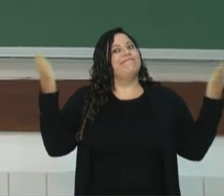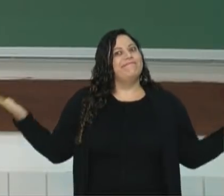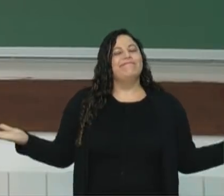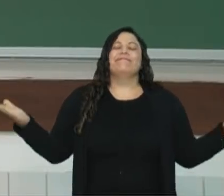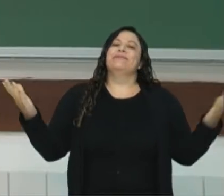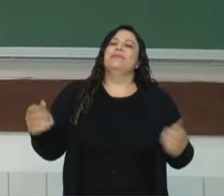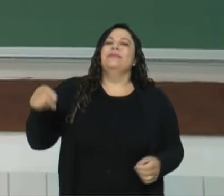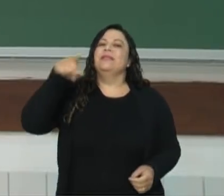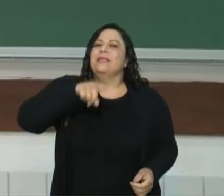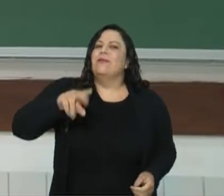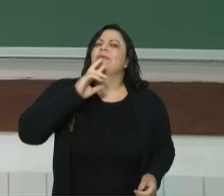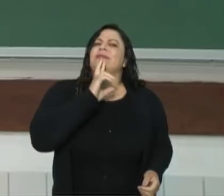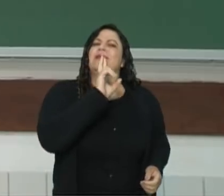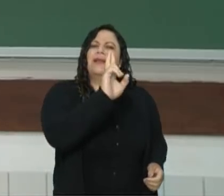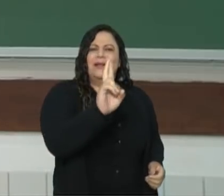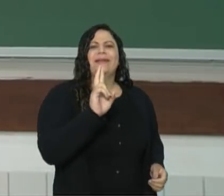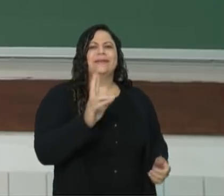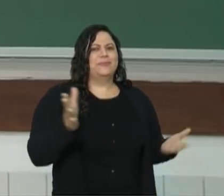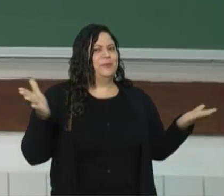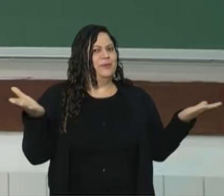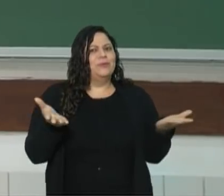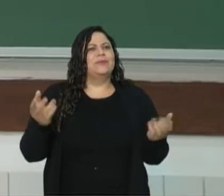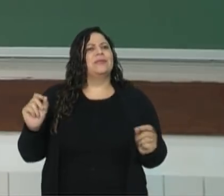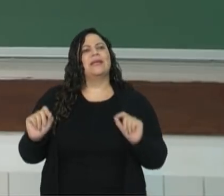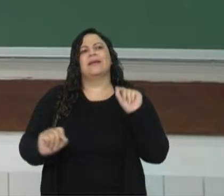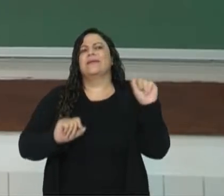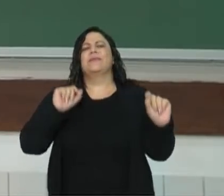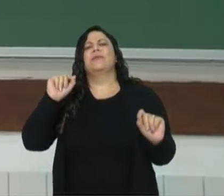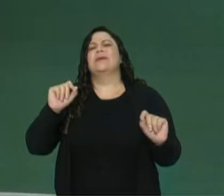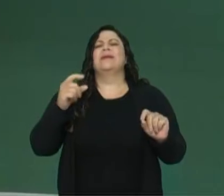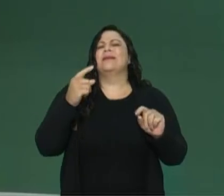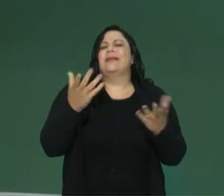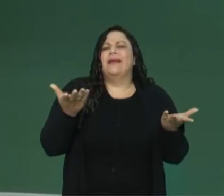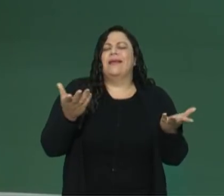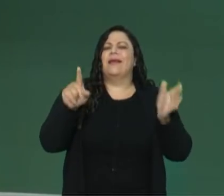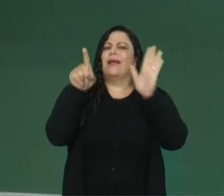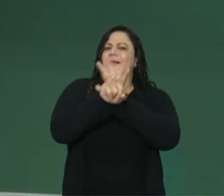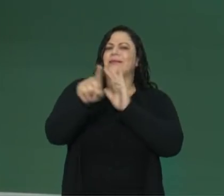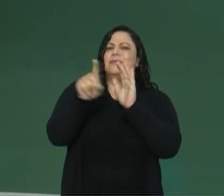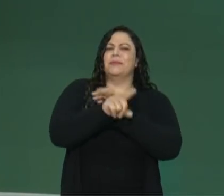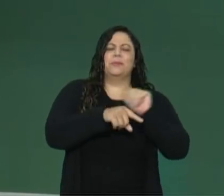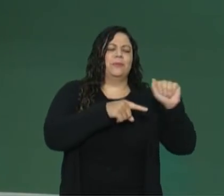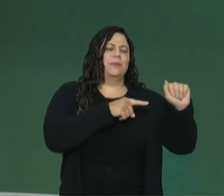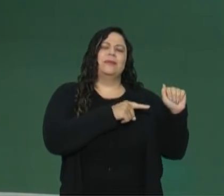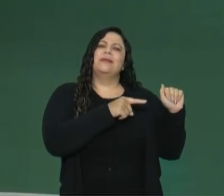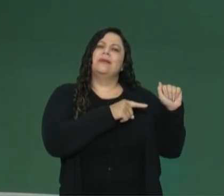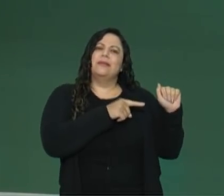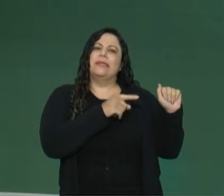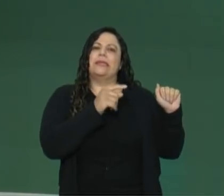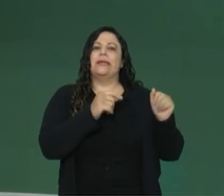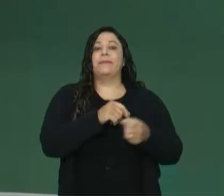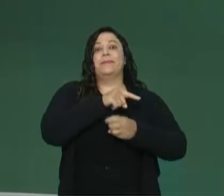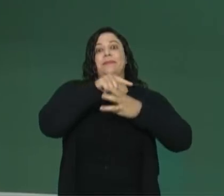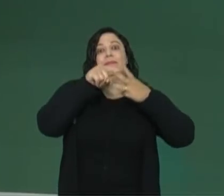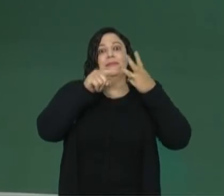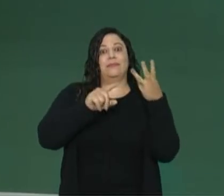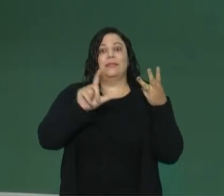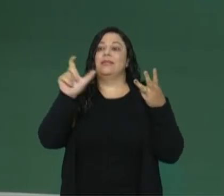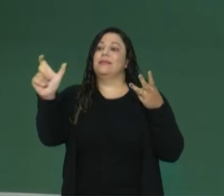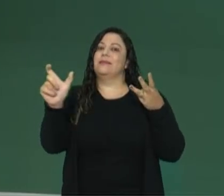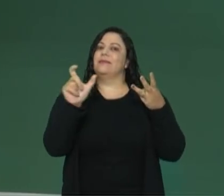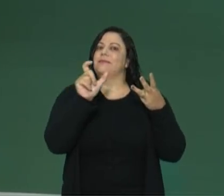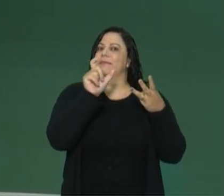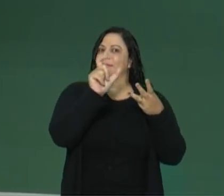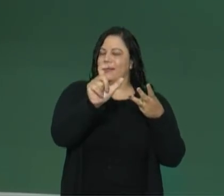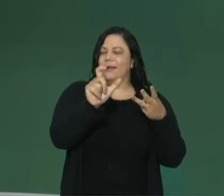Então, você respondeu, né? Por que a professora colocou essa perguntinha aí na letra A, né? 3 palavras, por quê?